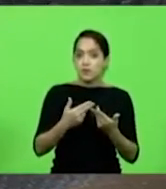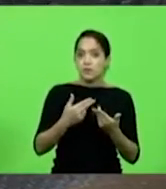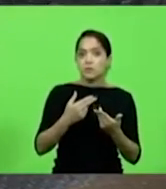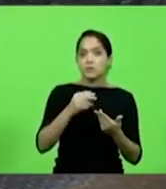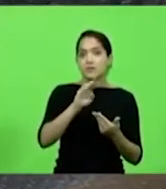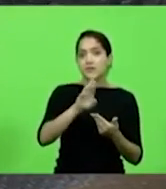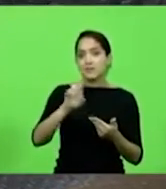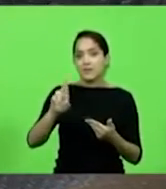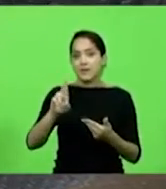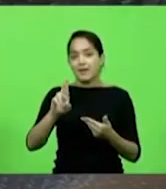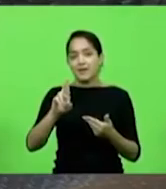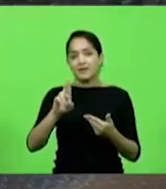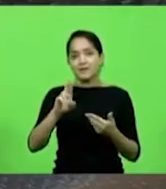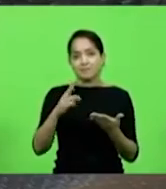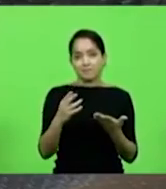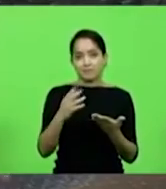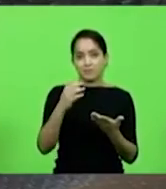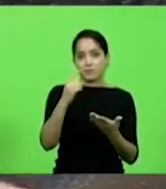está interditada.